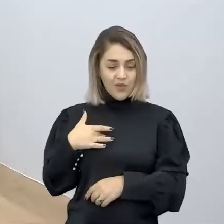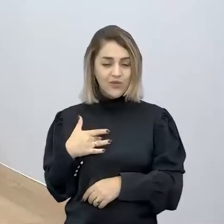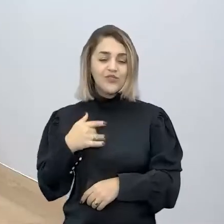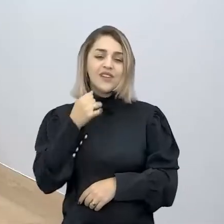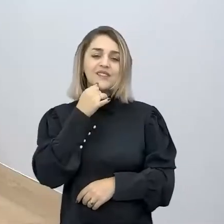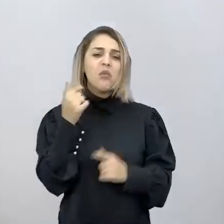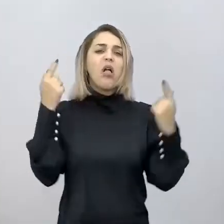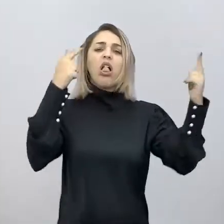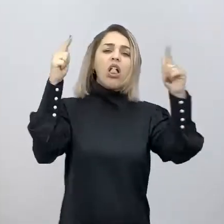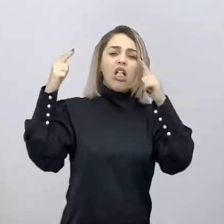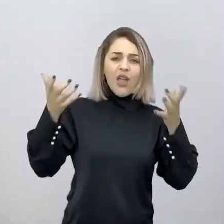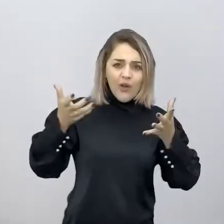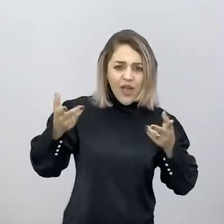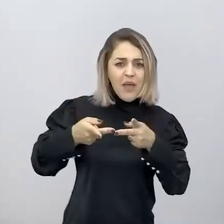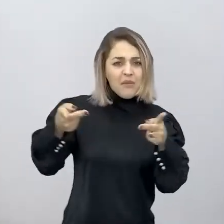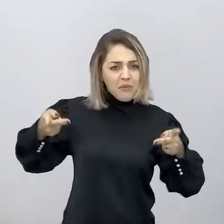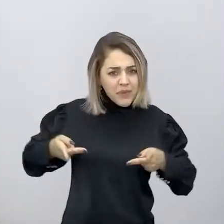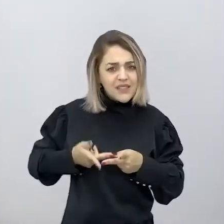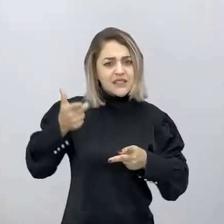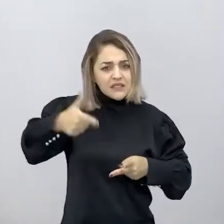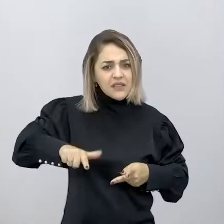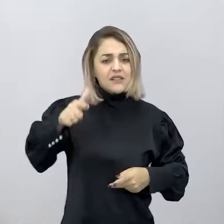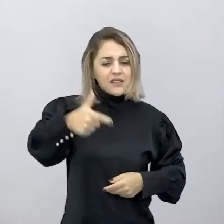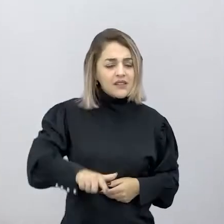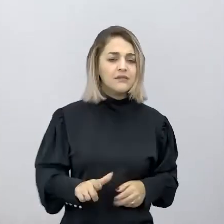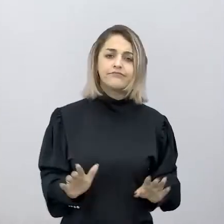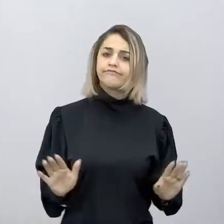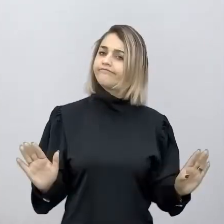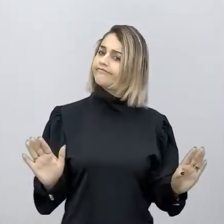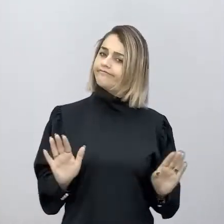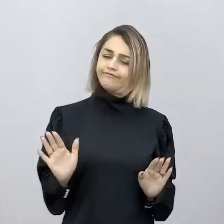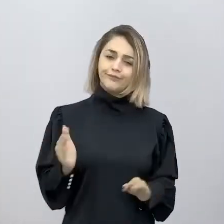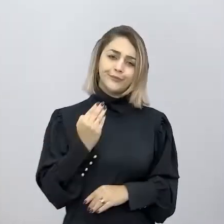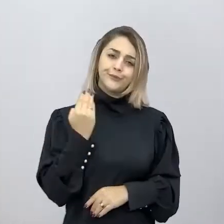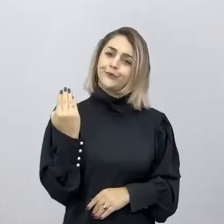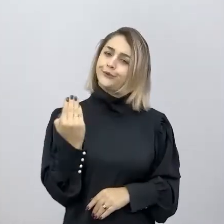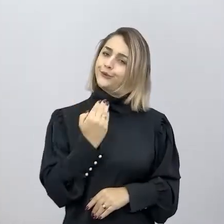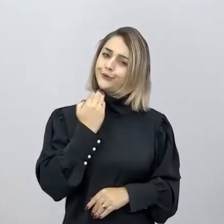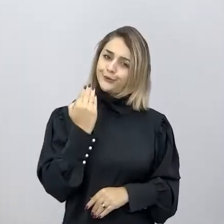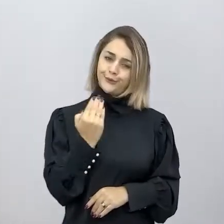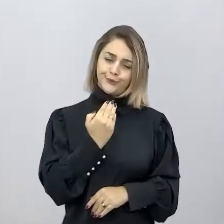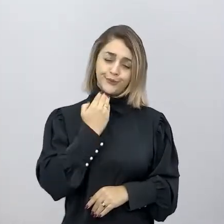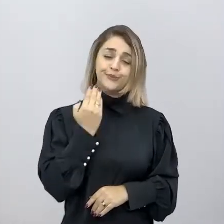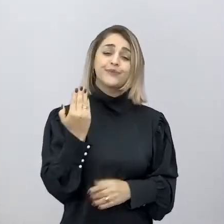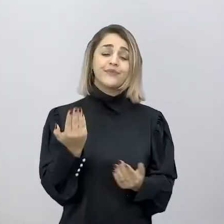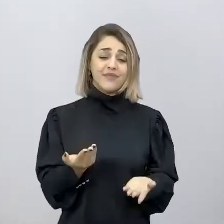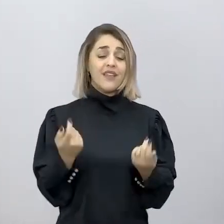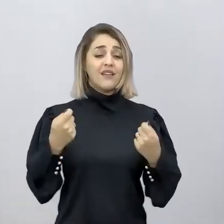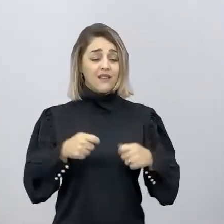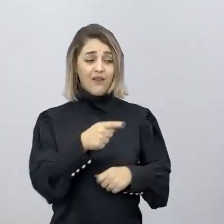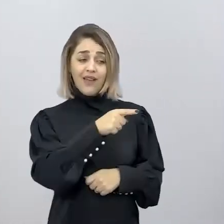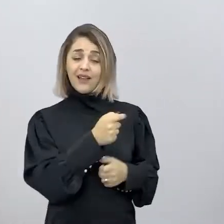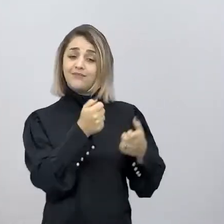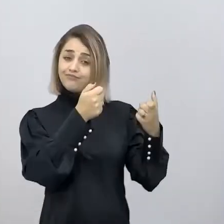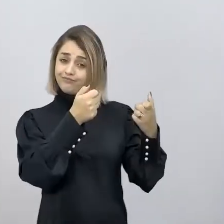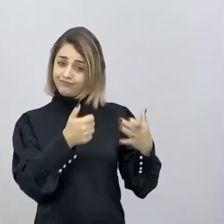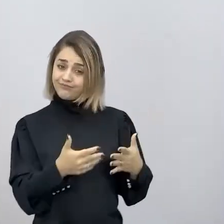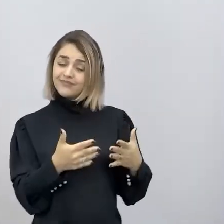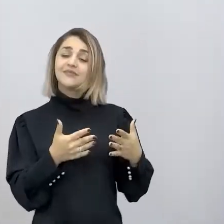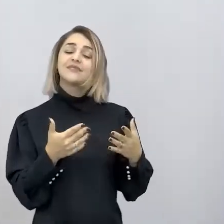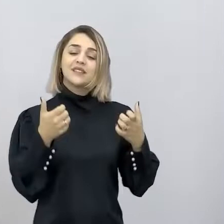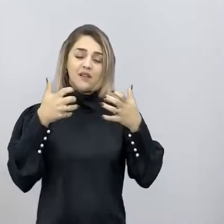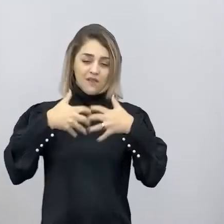pizza a todo momento, complicado também. Então, para isso que a professora Juliana trouxe, nós trouxemos algumas reflexões, estamos trazendo novamente